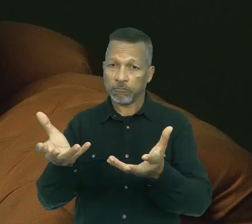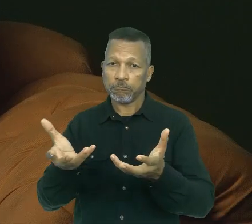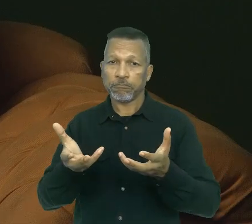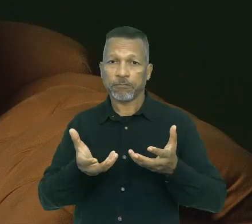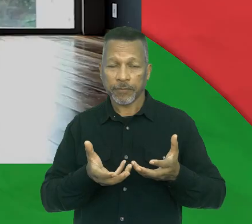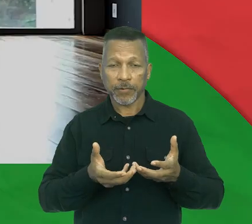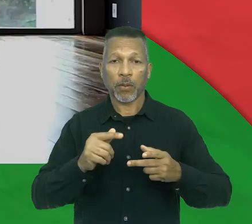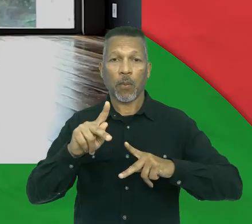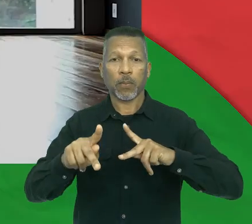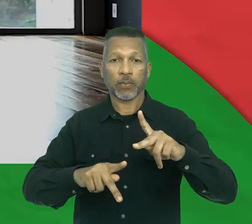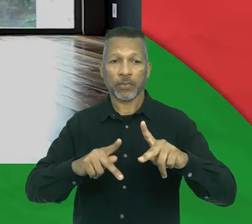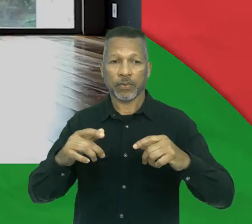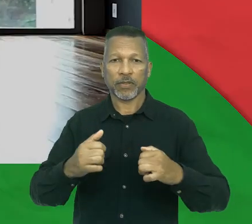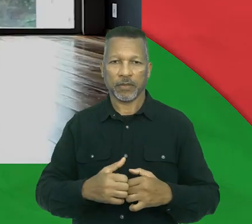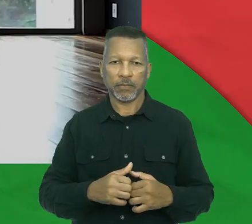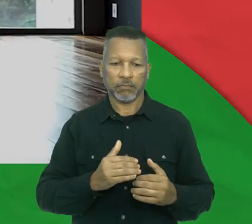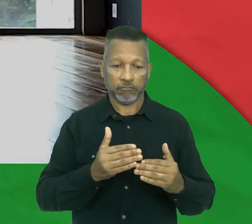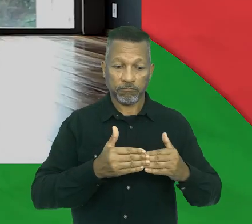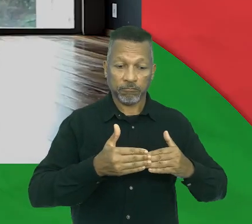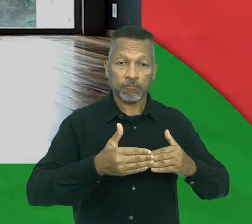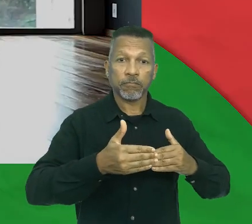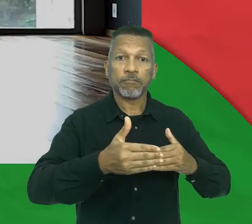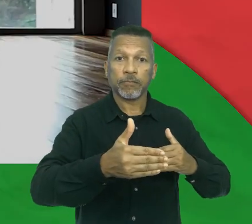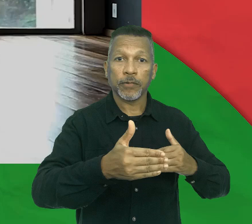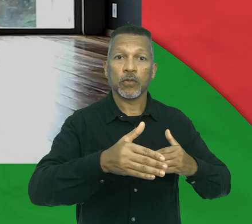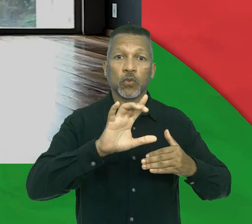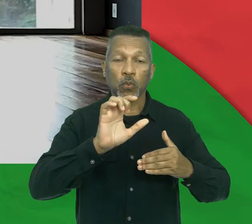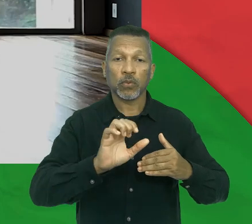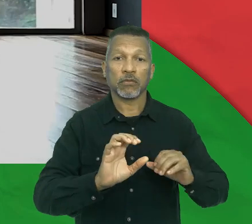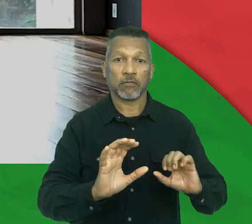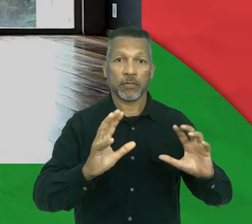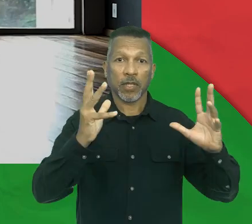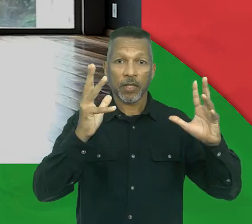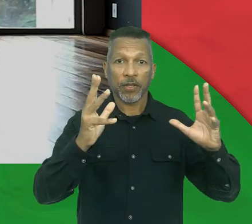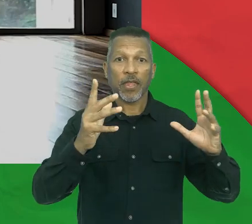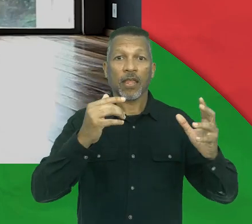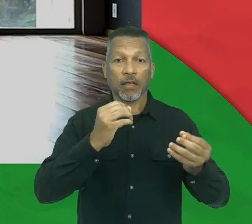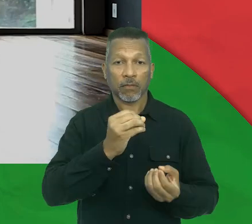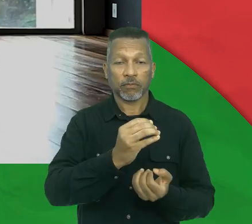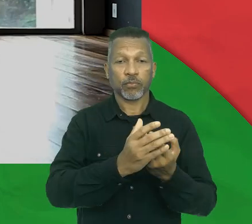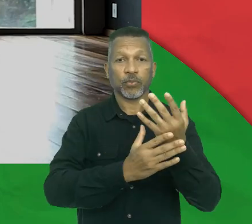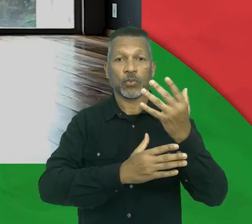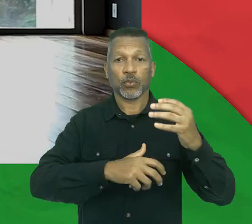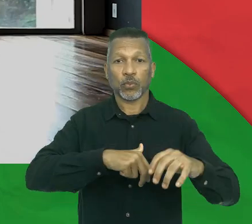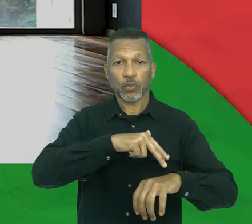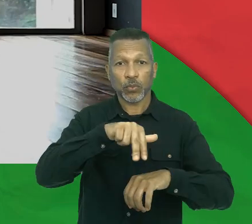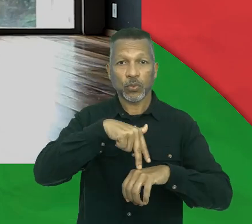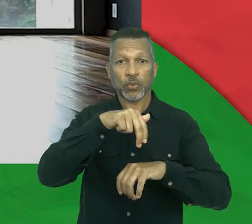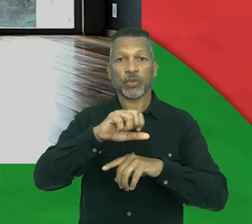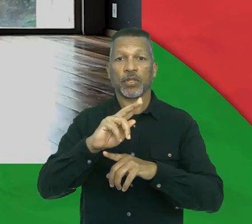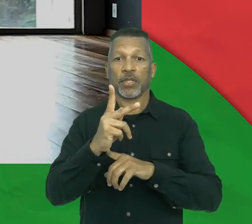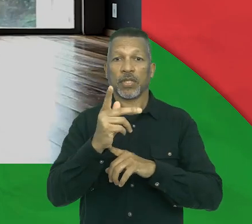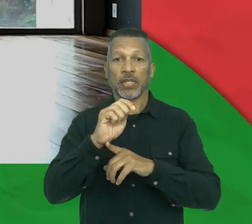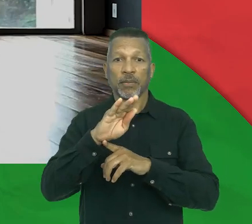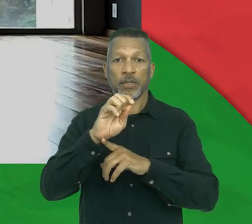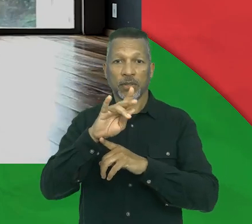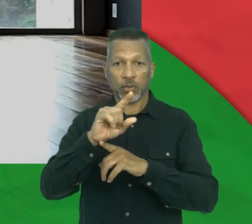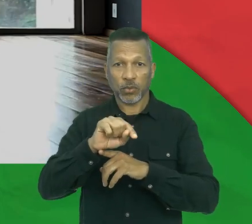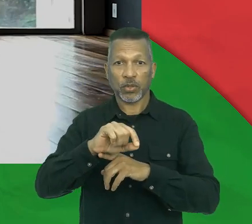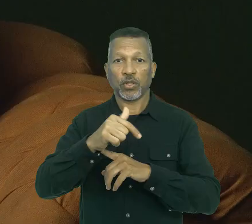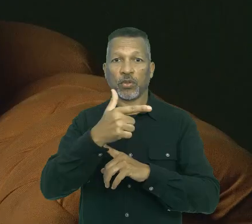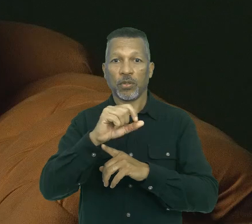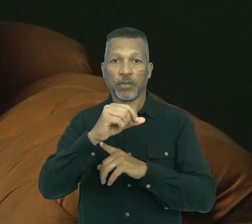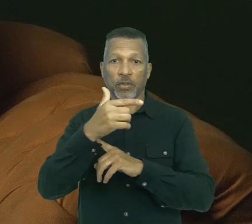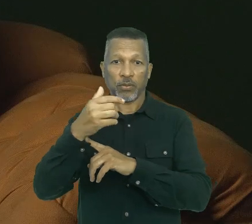do público. A partir do sucesso dos espetáculos que nasceu a Companhia de Dança Híbridos, em